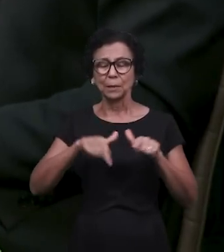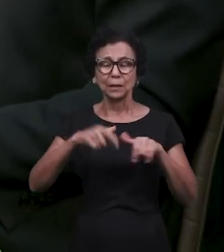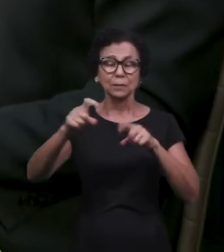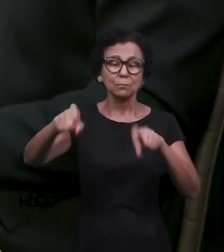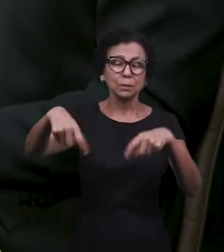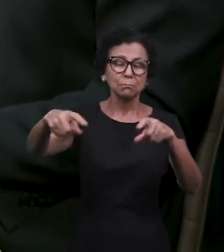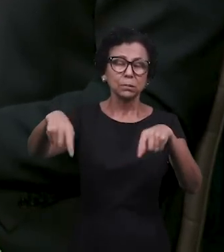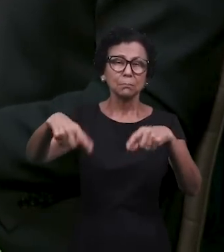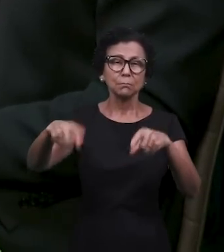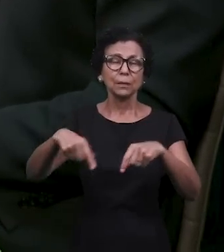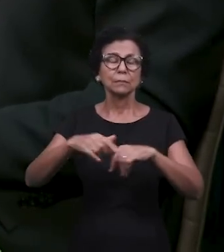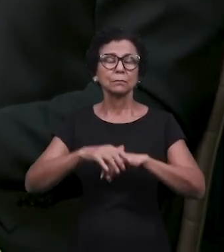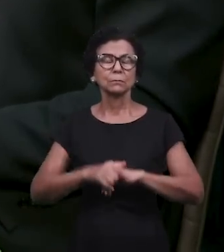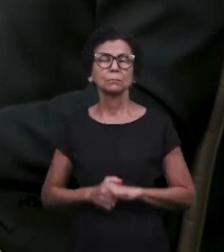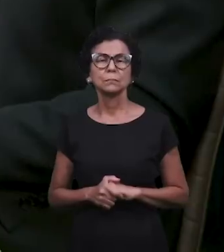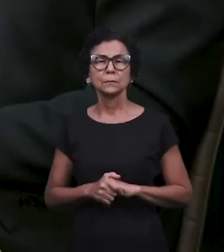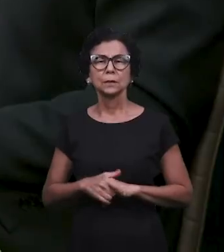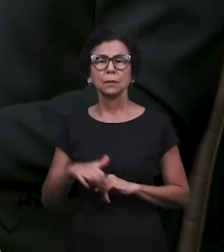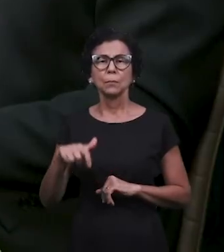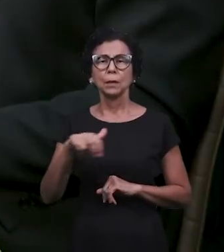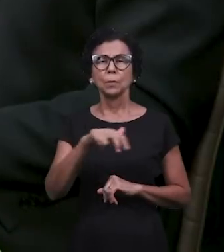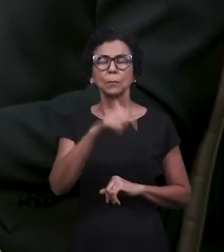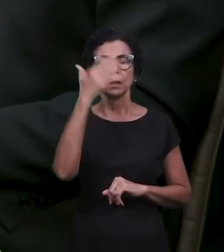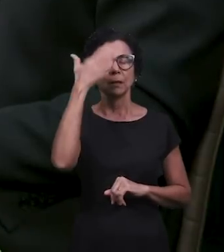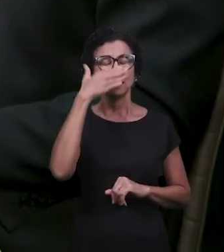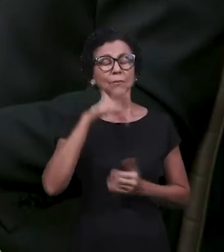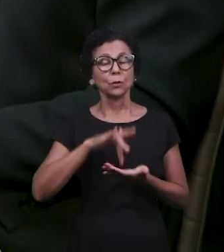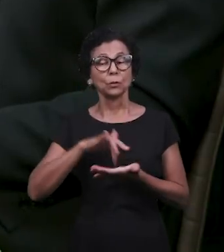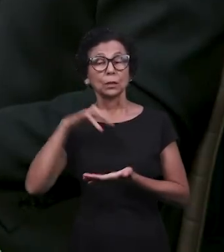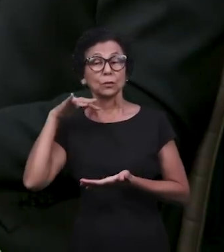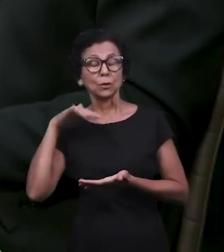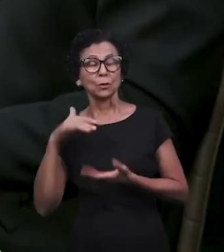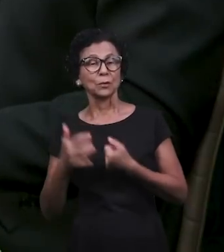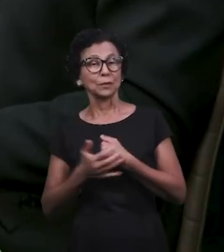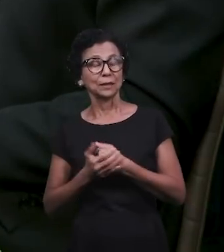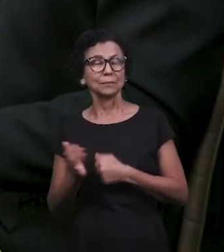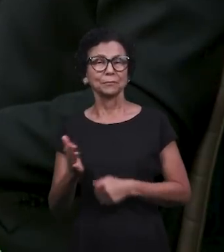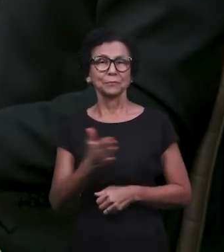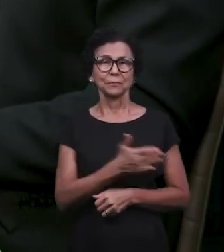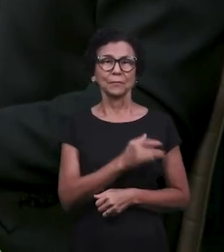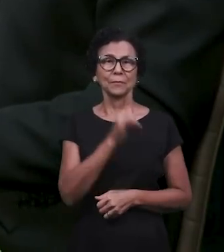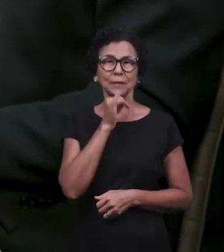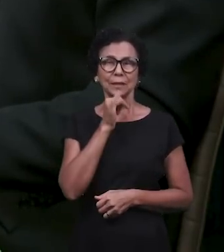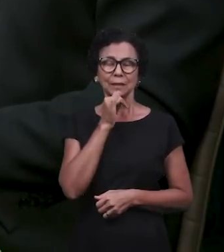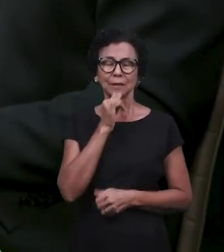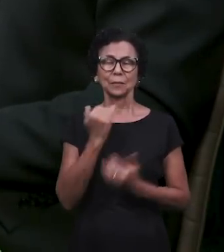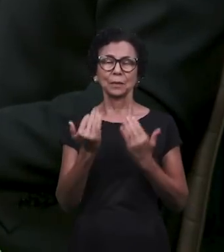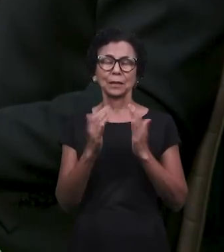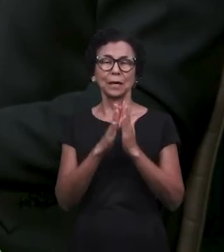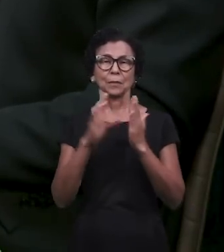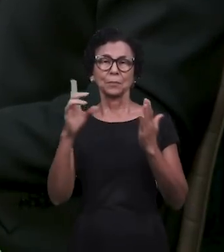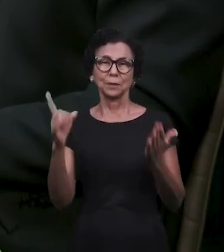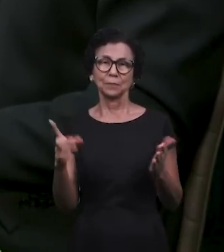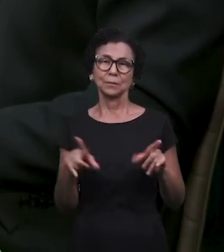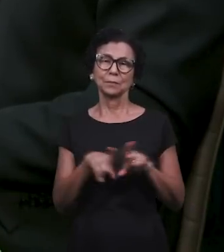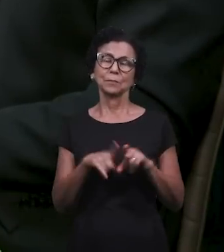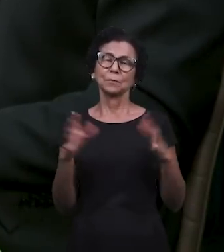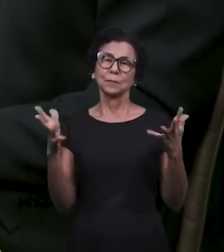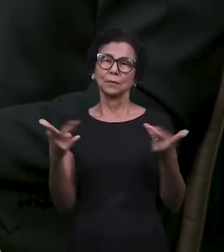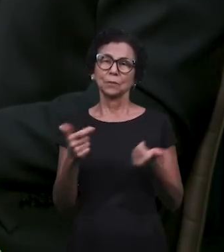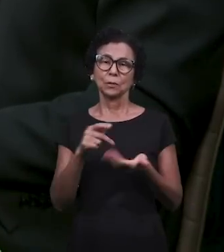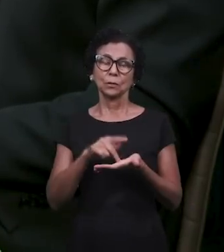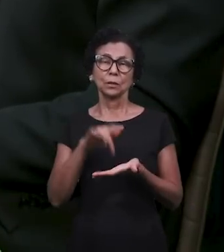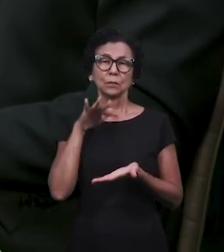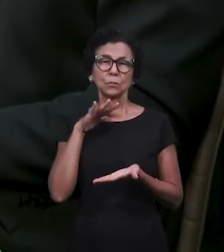gente passa por cima e não vê o tesouro que está ali. E uma coisa gloriosa que tem no versículo que você leu